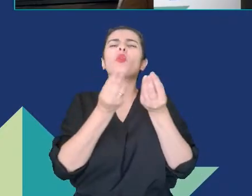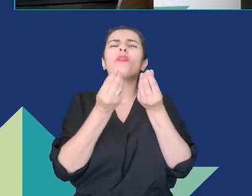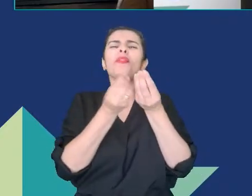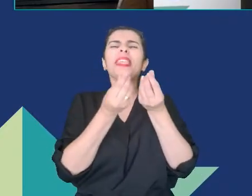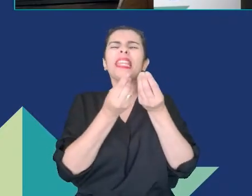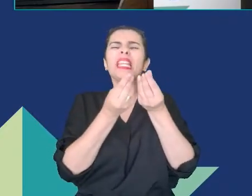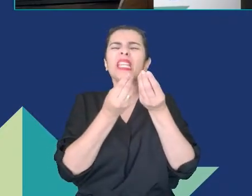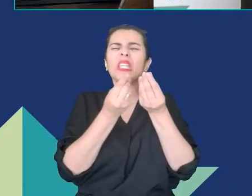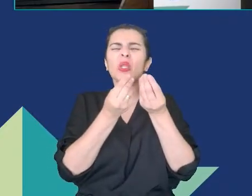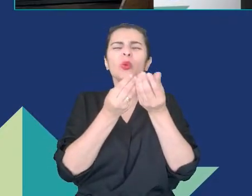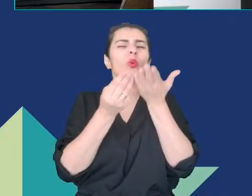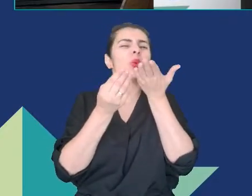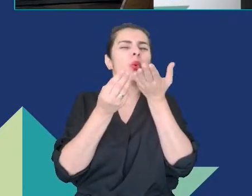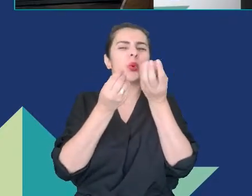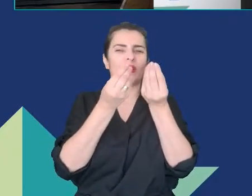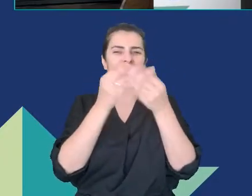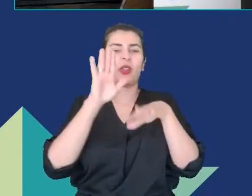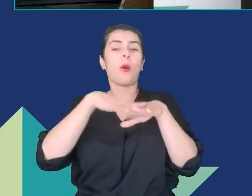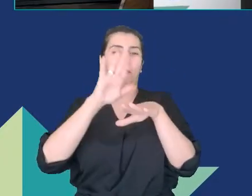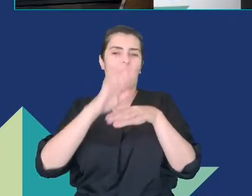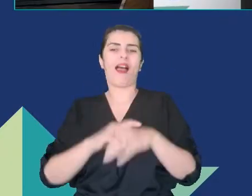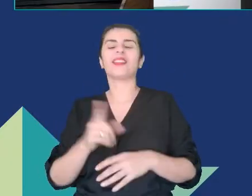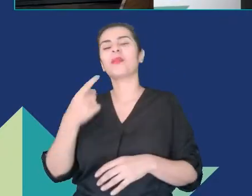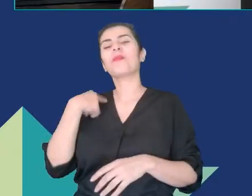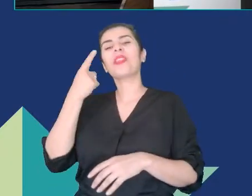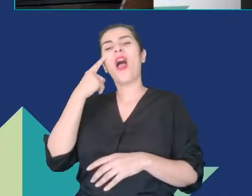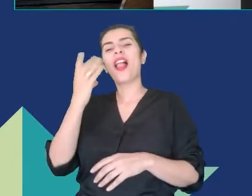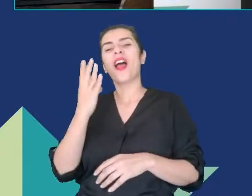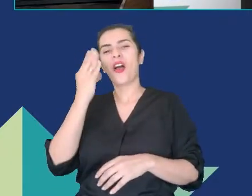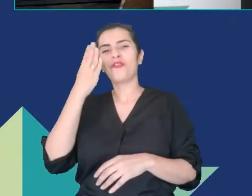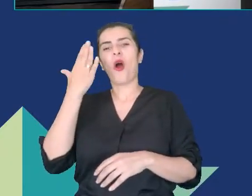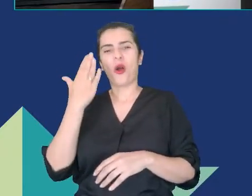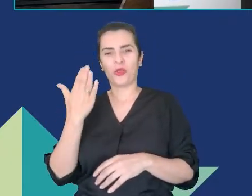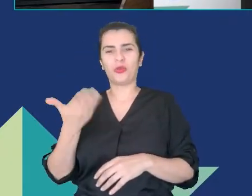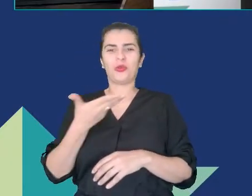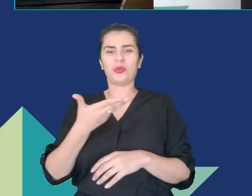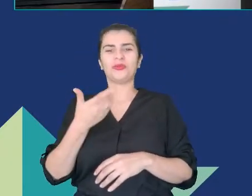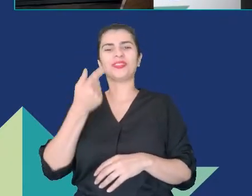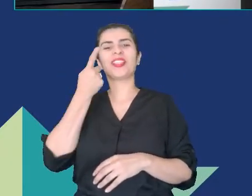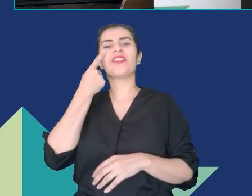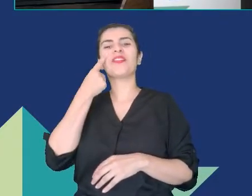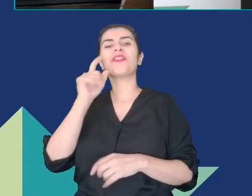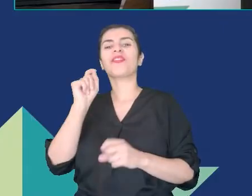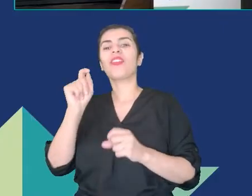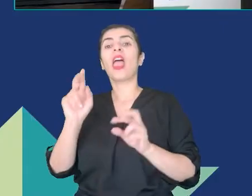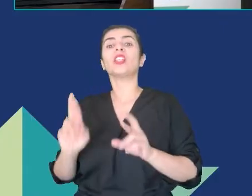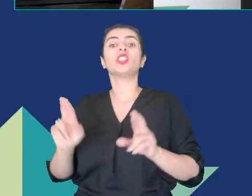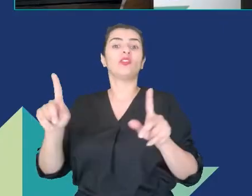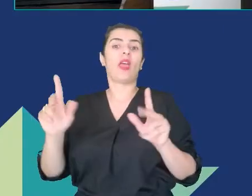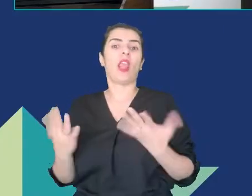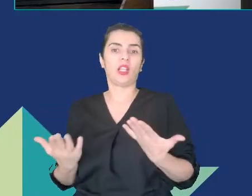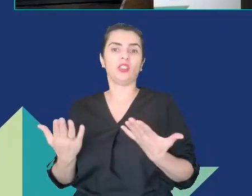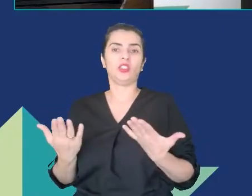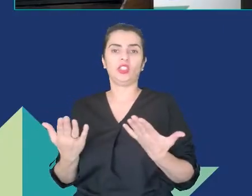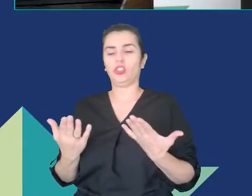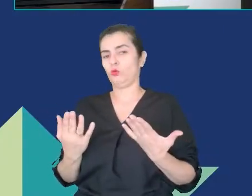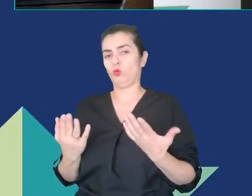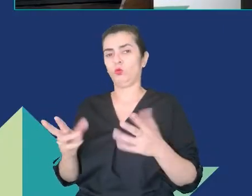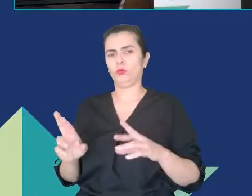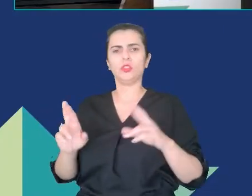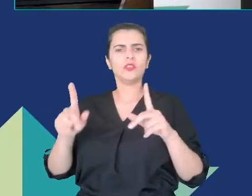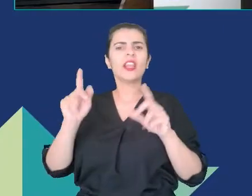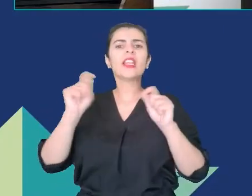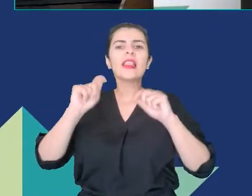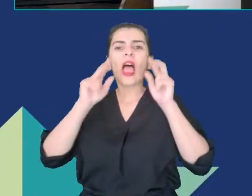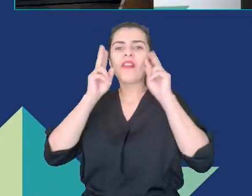Eu fiz questão de trazer essa imagem aqui para vocês terem uma noção da diferença desses rejeitos, né, de uma forma visual, né?